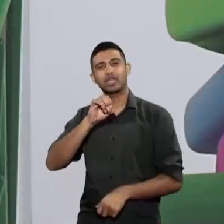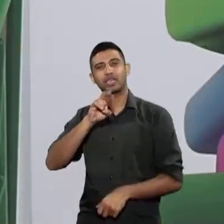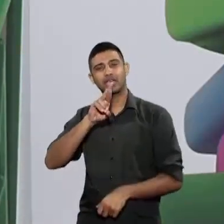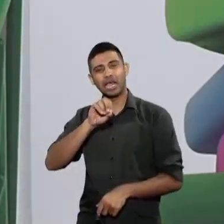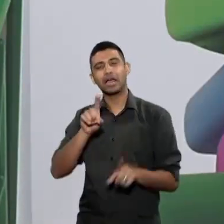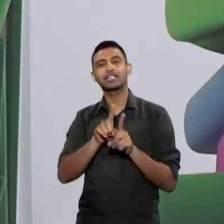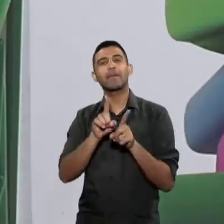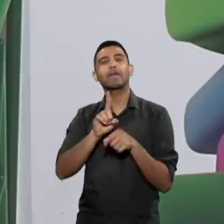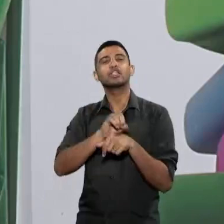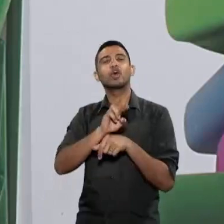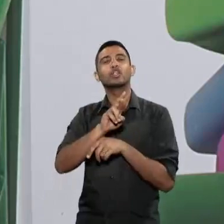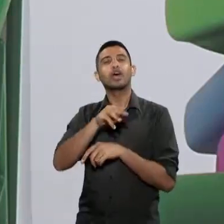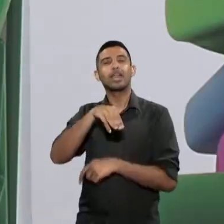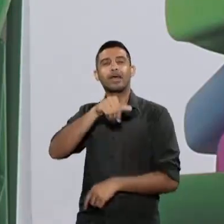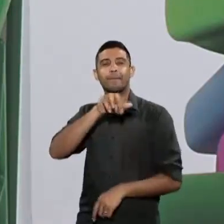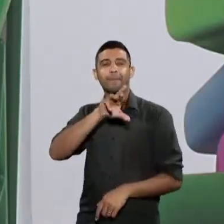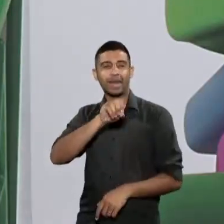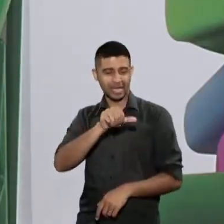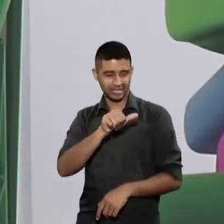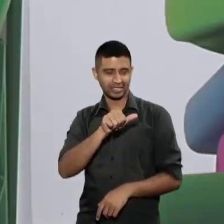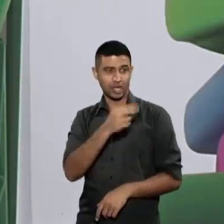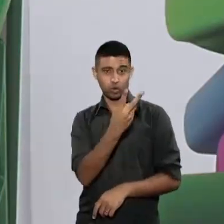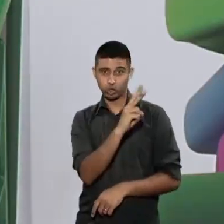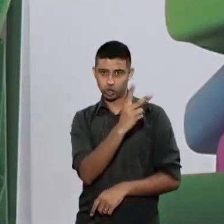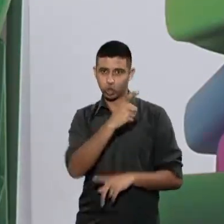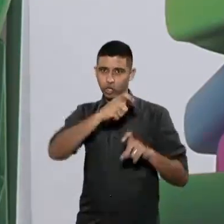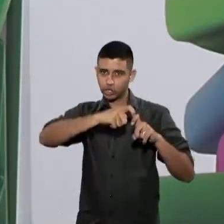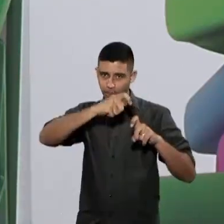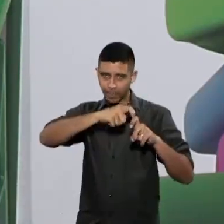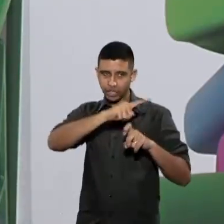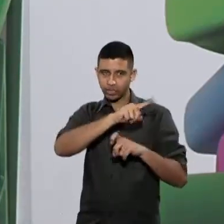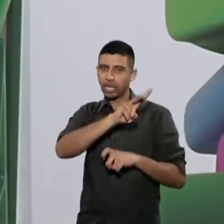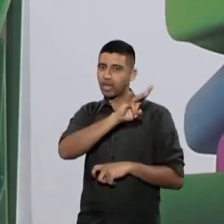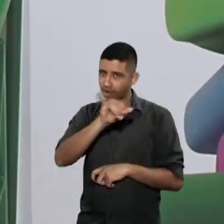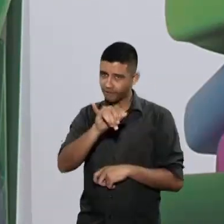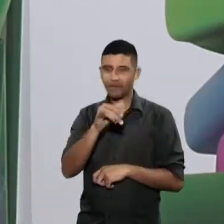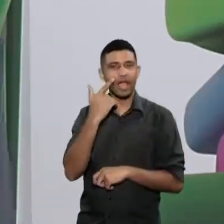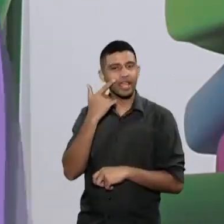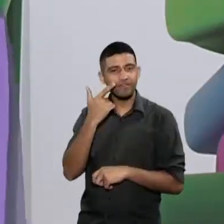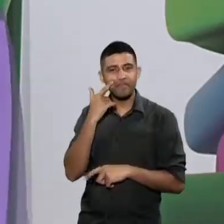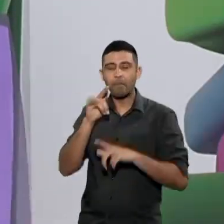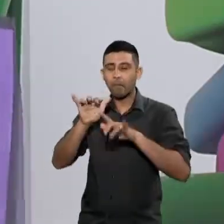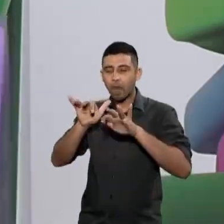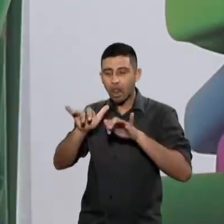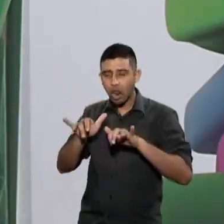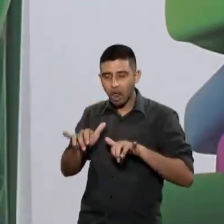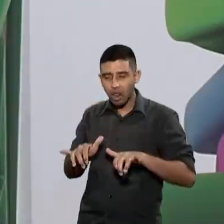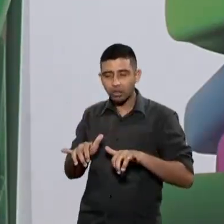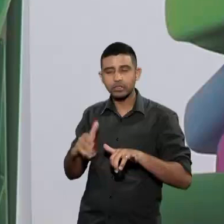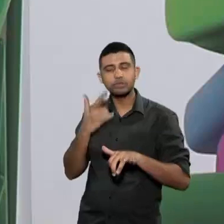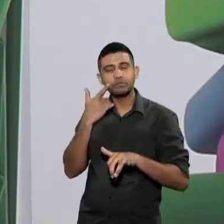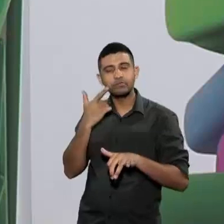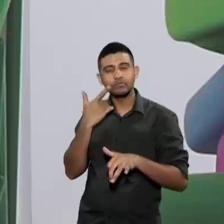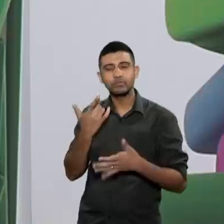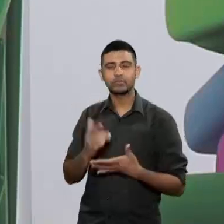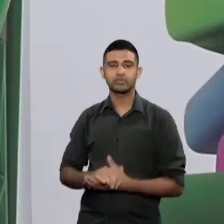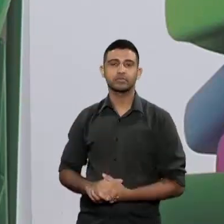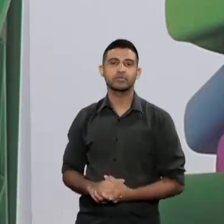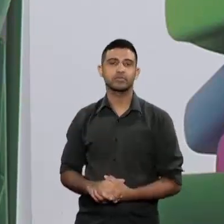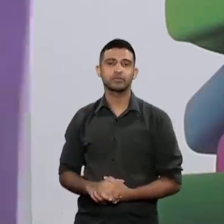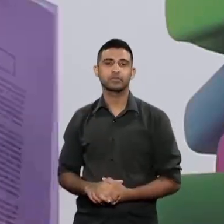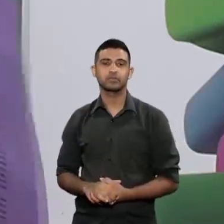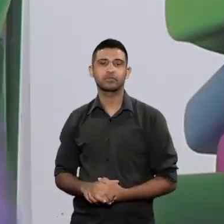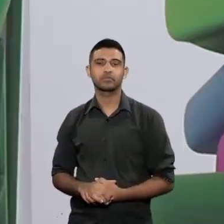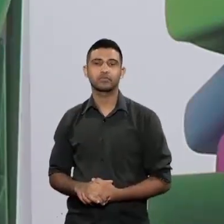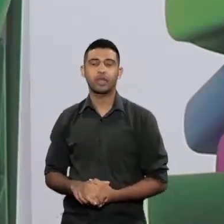são oftalmologistas, são as pessoas que, os médicos que vão fechar esse diagnóstico e ver qual